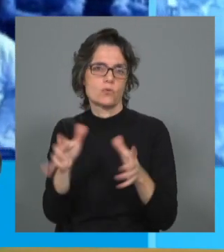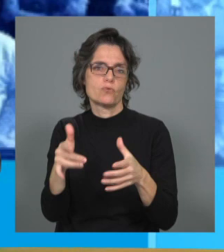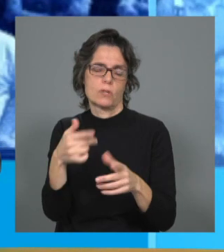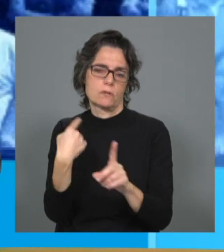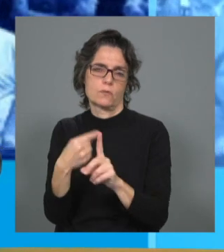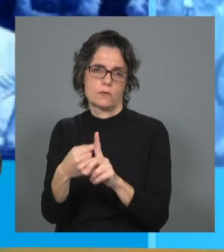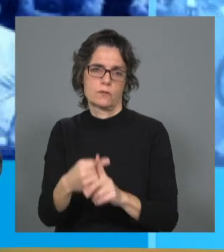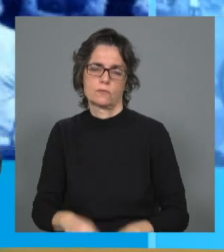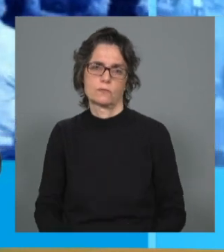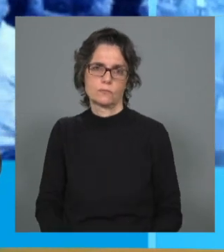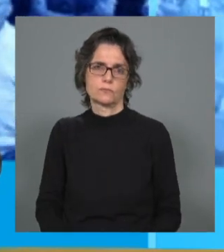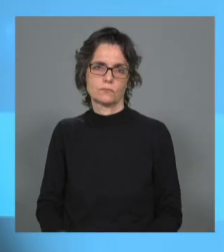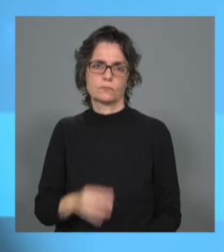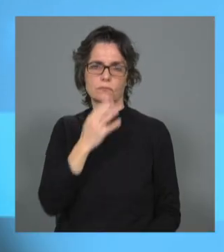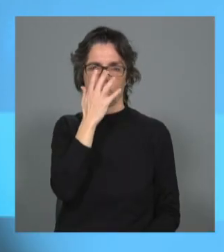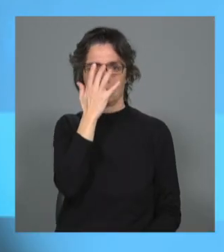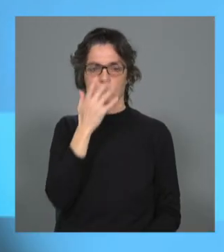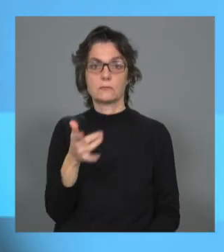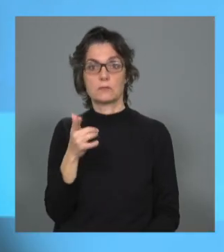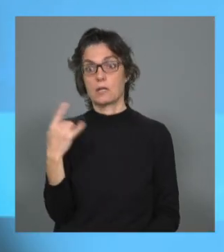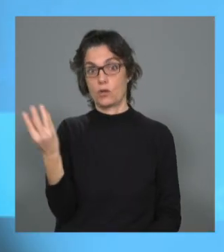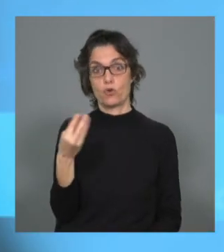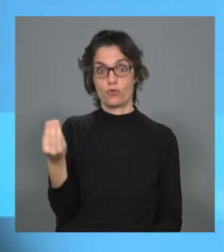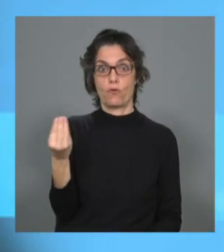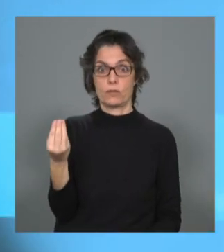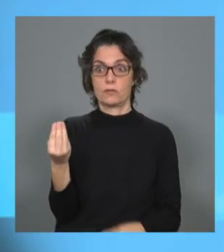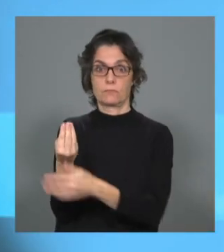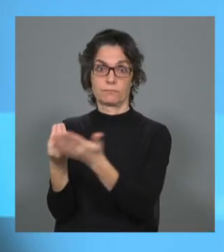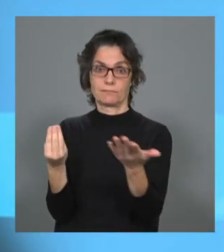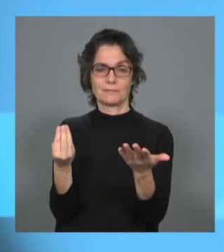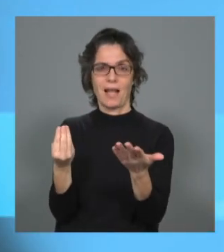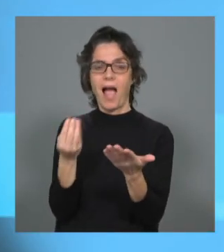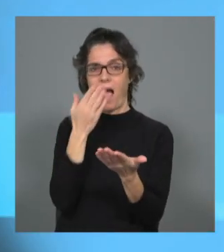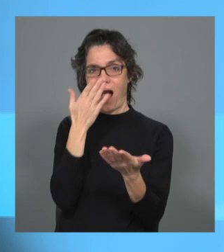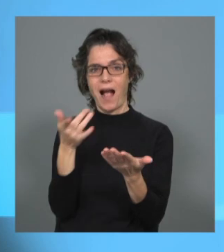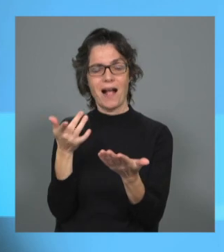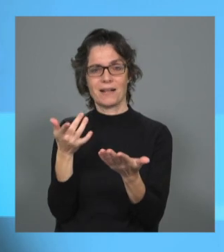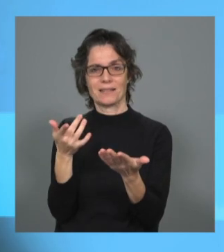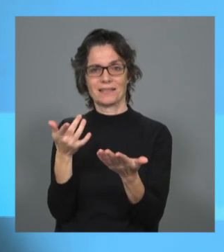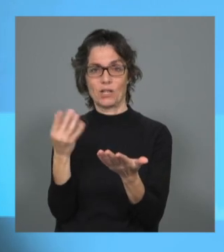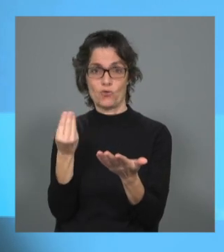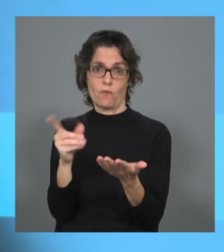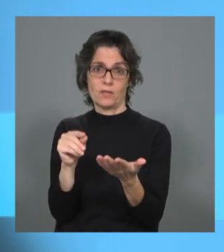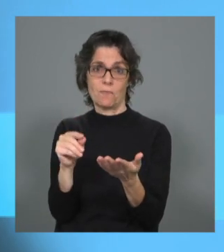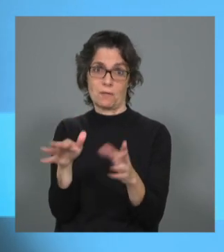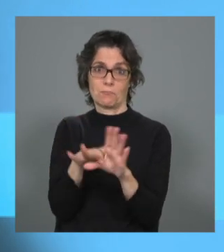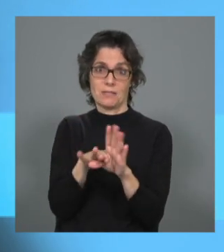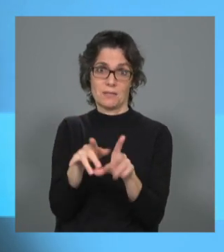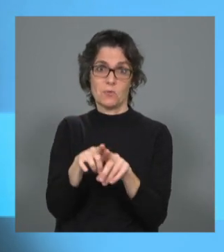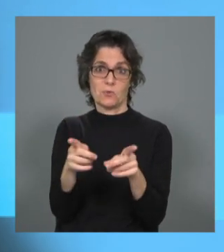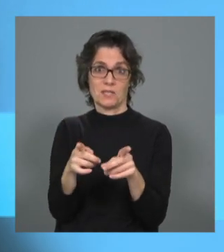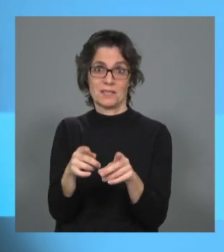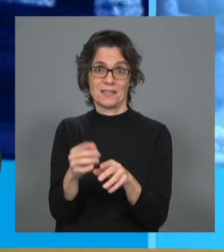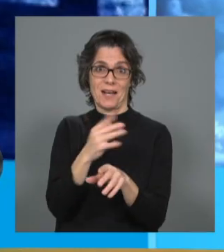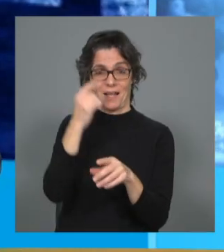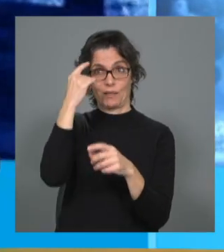positivo. E falamos dos jovens, parece que os jovens afinal não estão assim tão divorciados da questão política, não é?